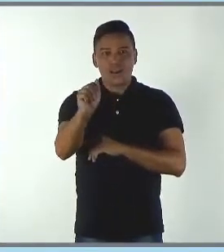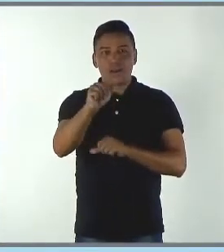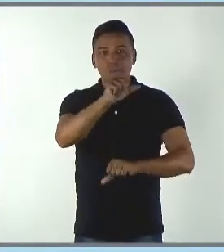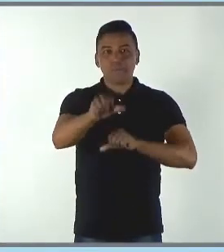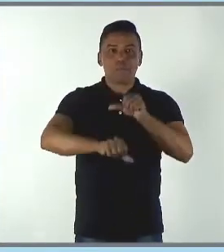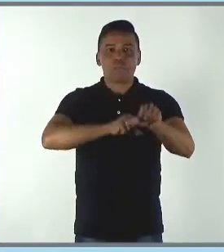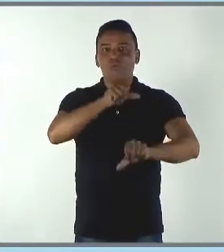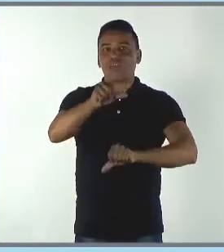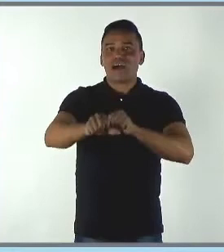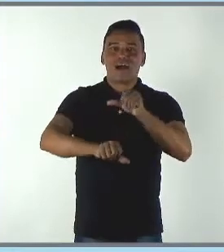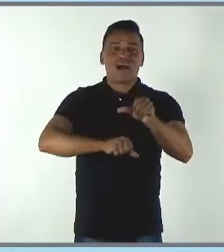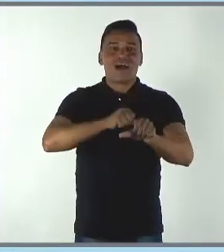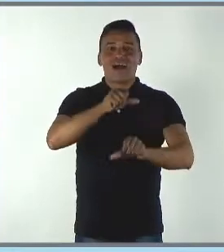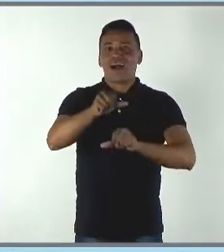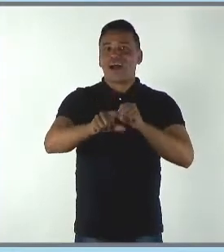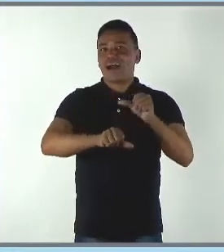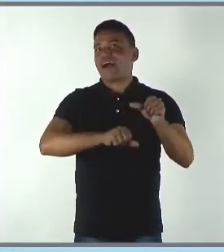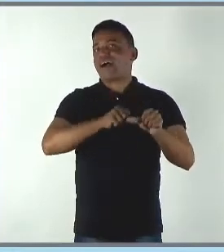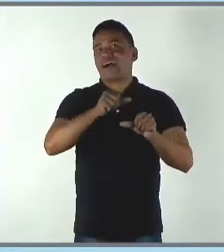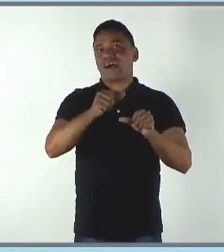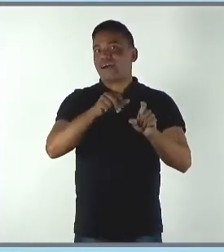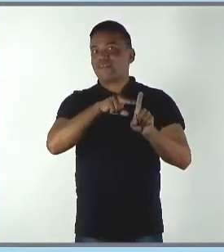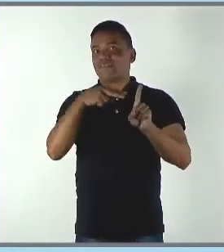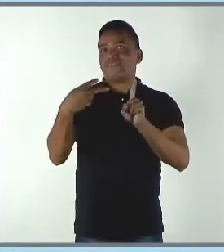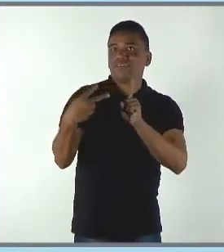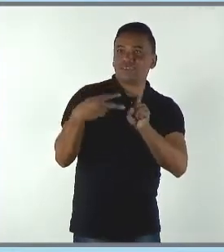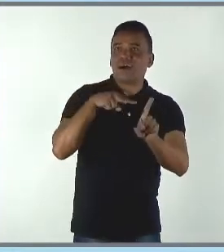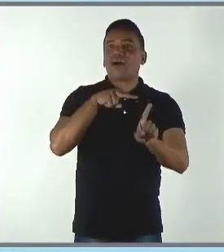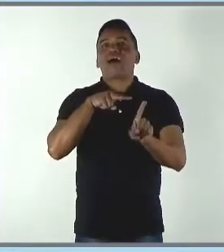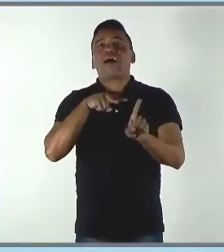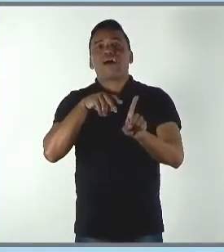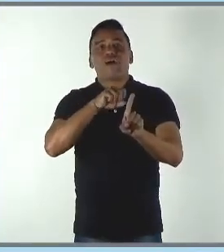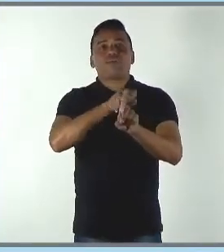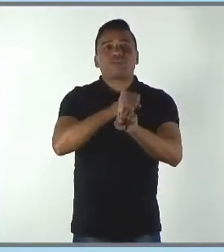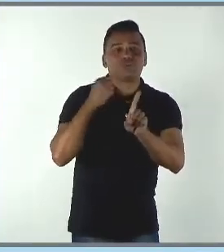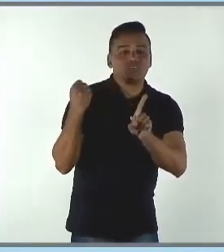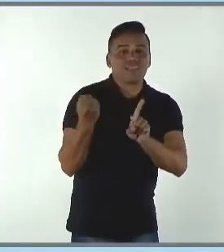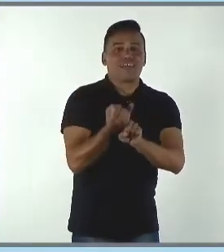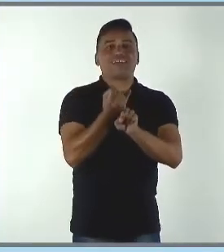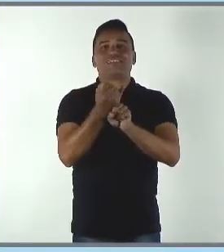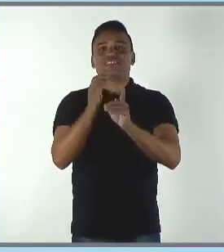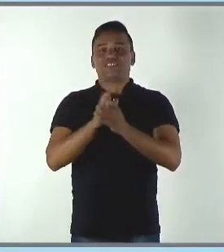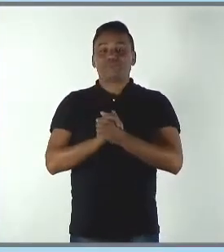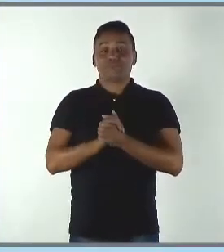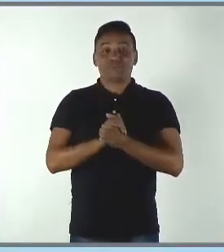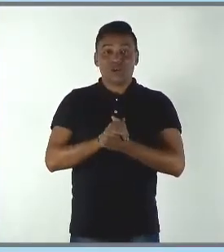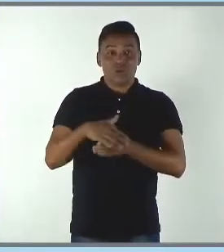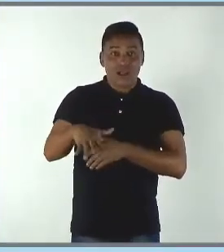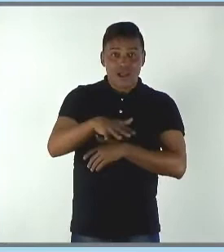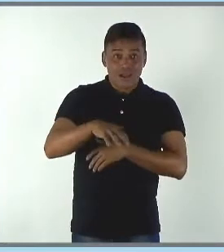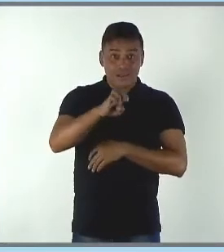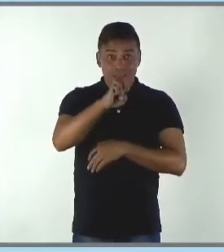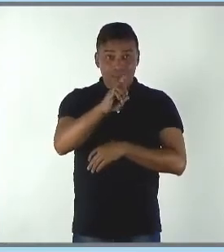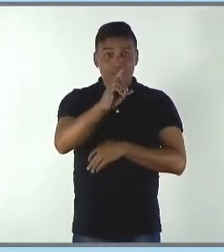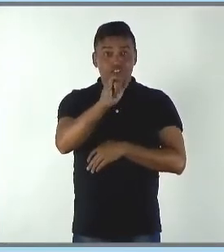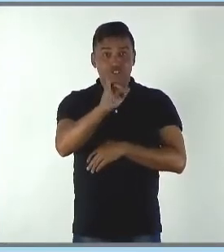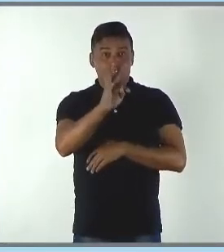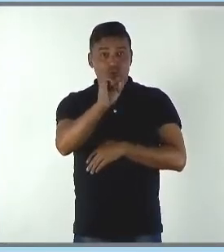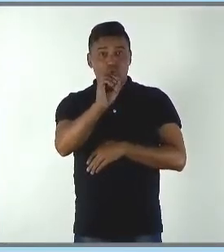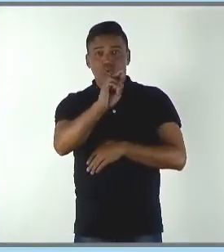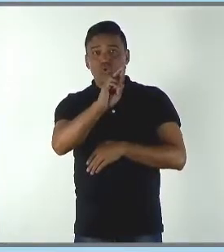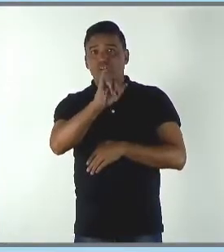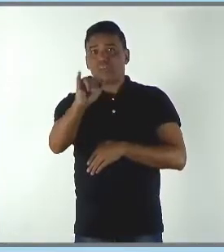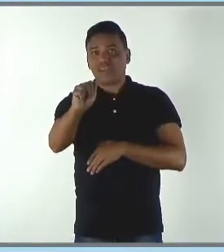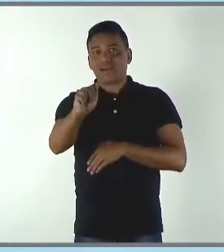brasileira. Tá? E é interessante, pessoal, porque, de novo, né, o campo da editoria ele é riquíssimo, mas acho que quando um